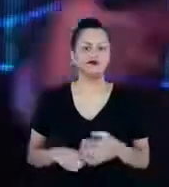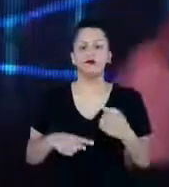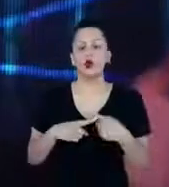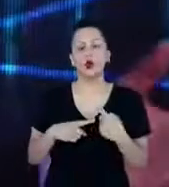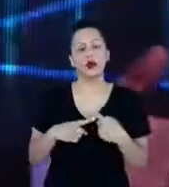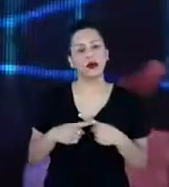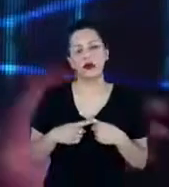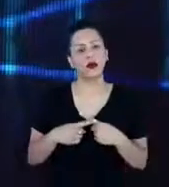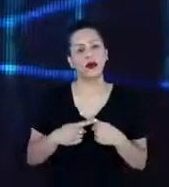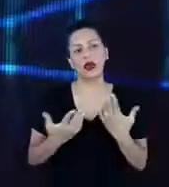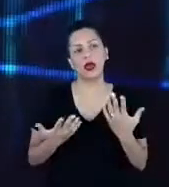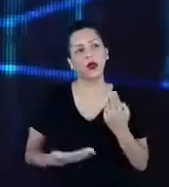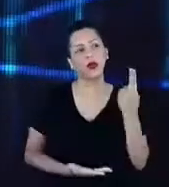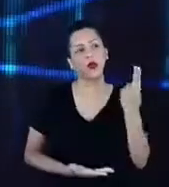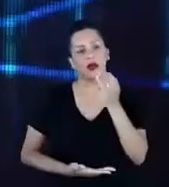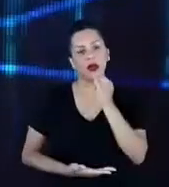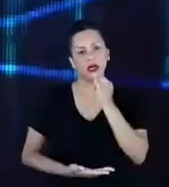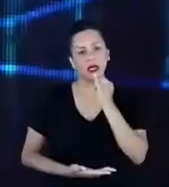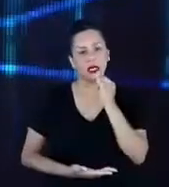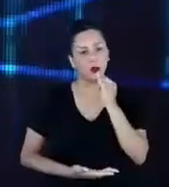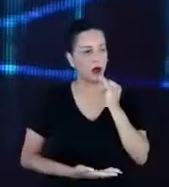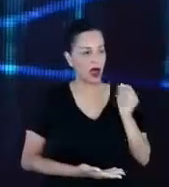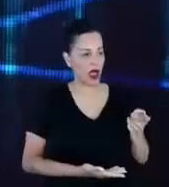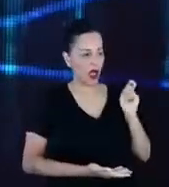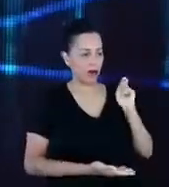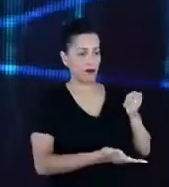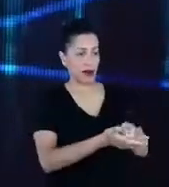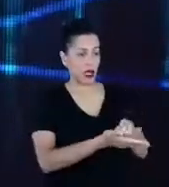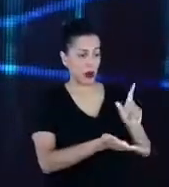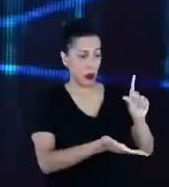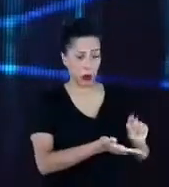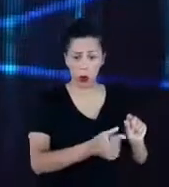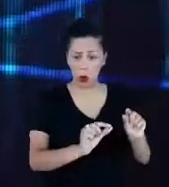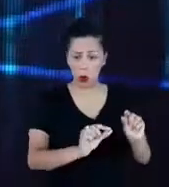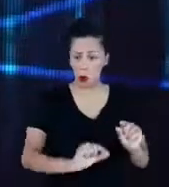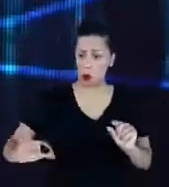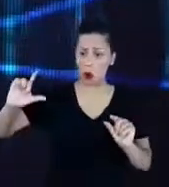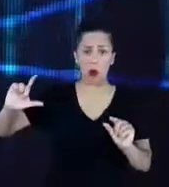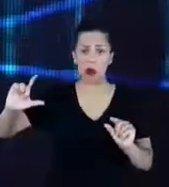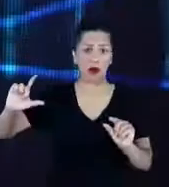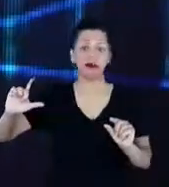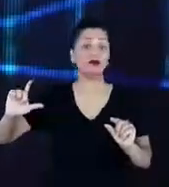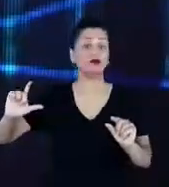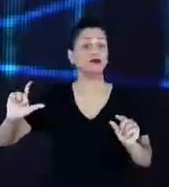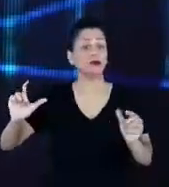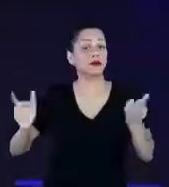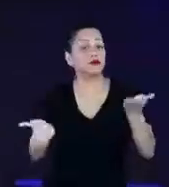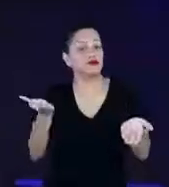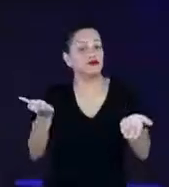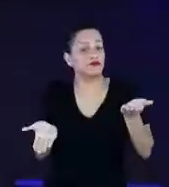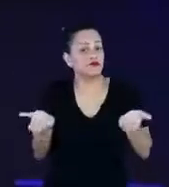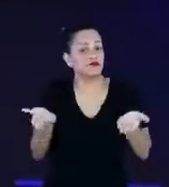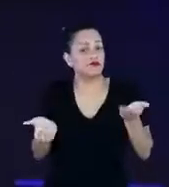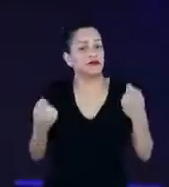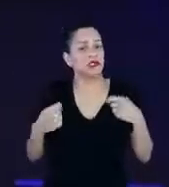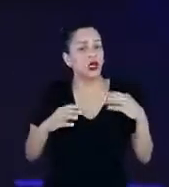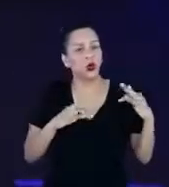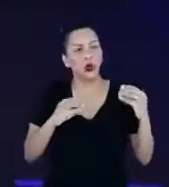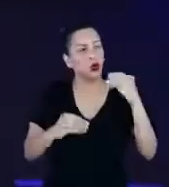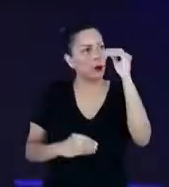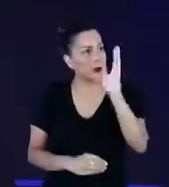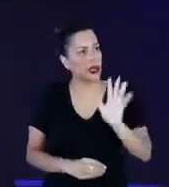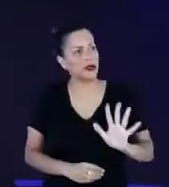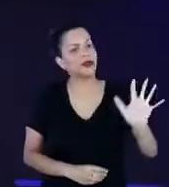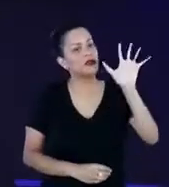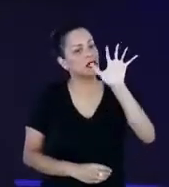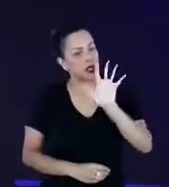jogar a conta de um lado para o outro. Nós temos que dividir essa conta e dividi-la irmanamente. todo o território brasileiro tem que se beneficiar